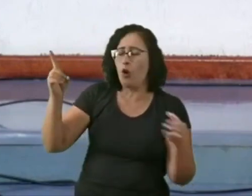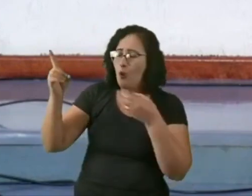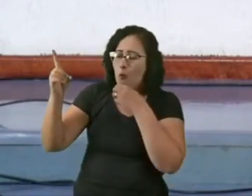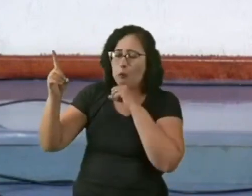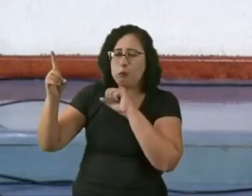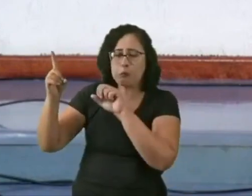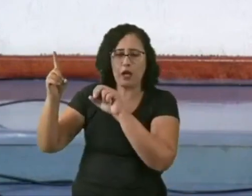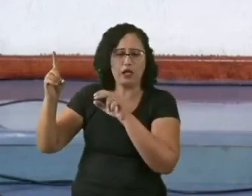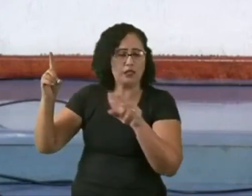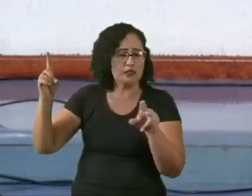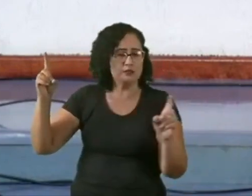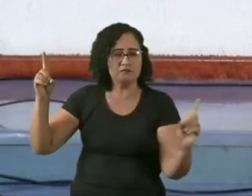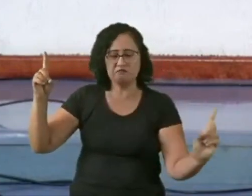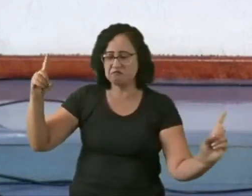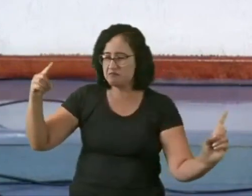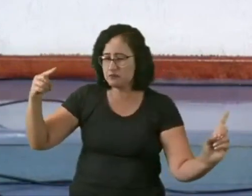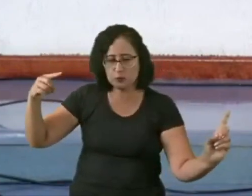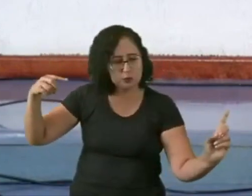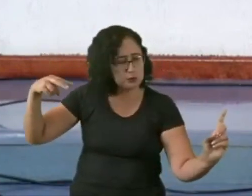estará